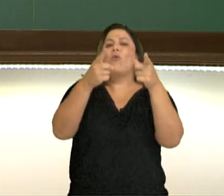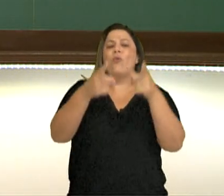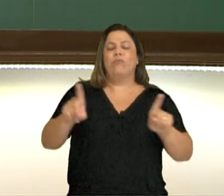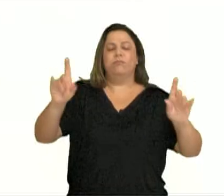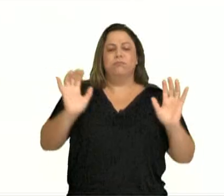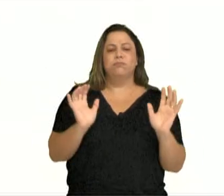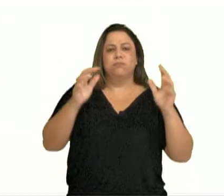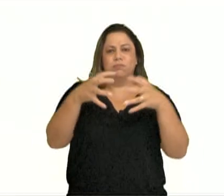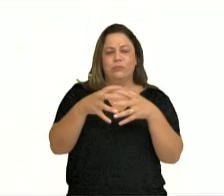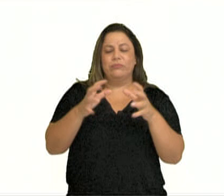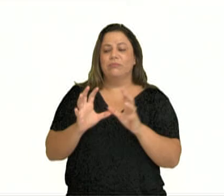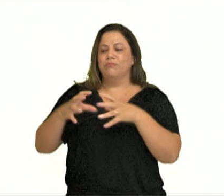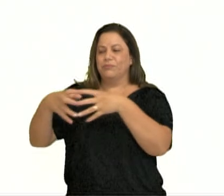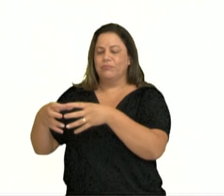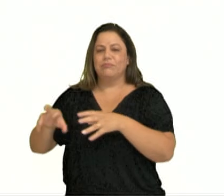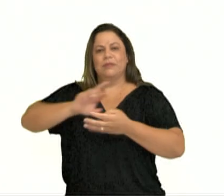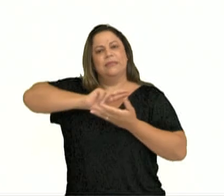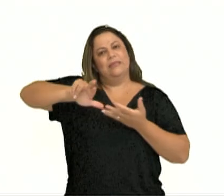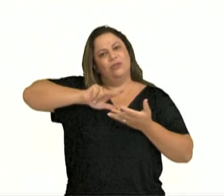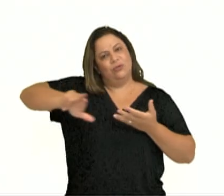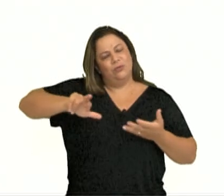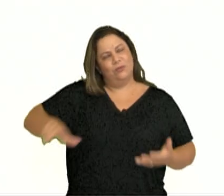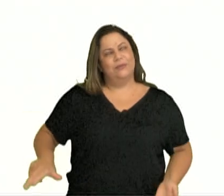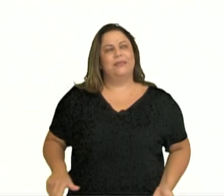de instrumentos diferentes.